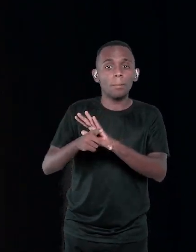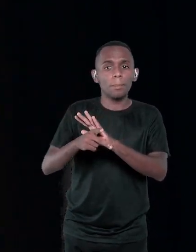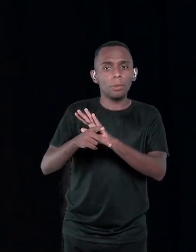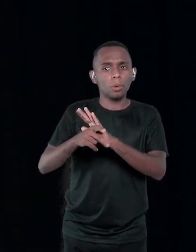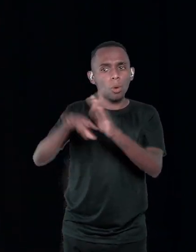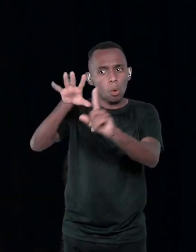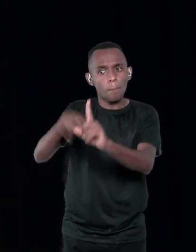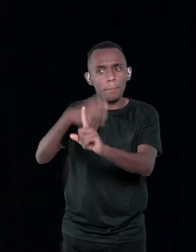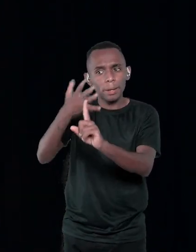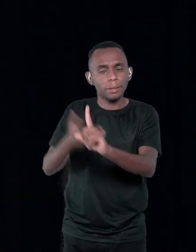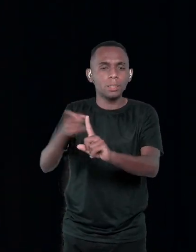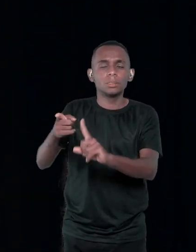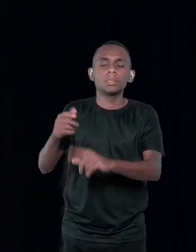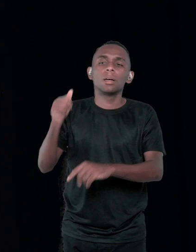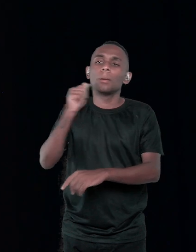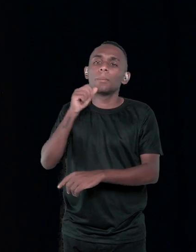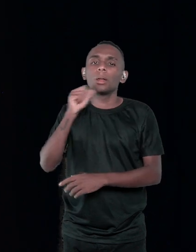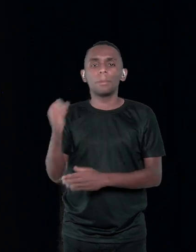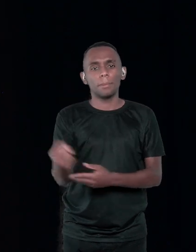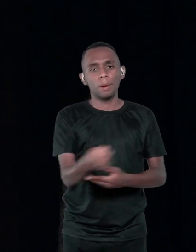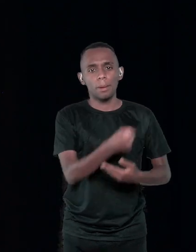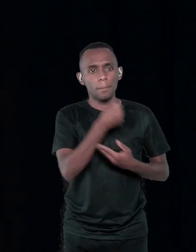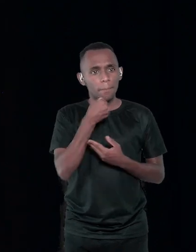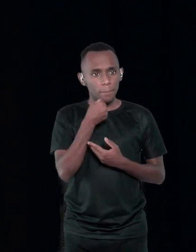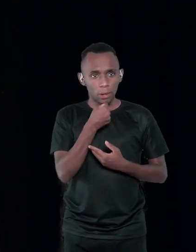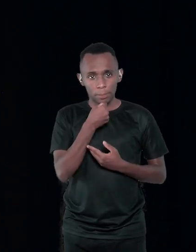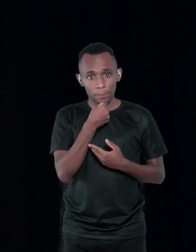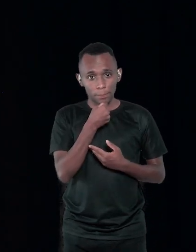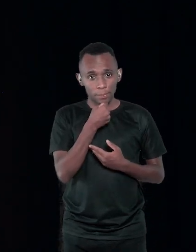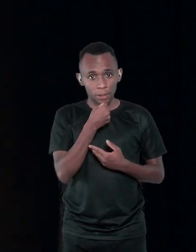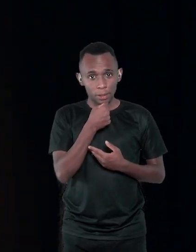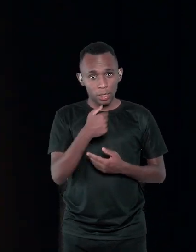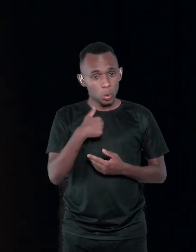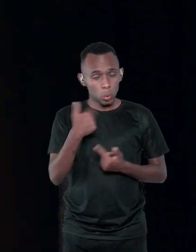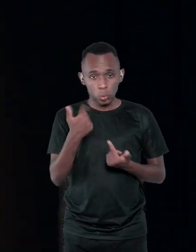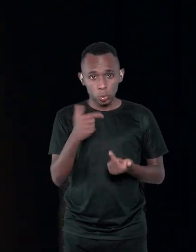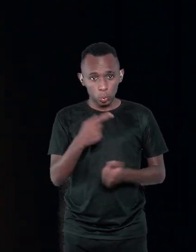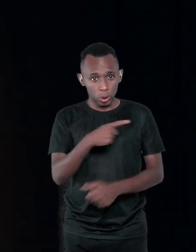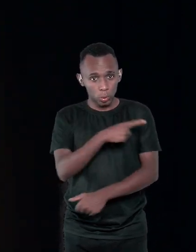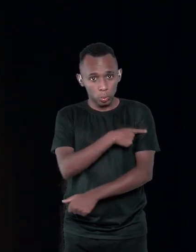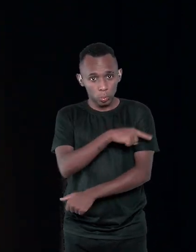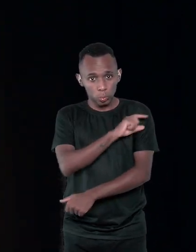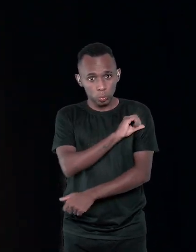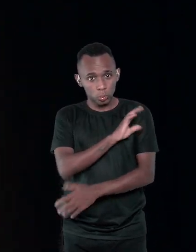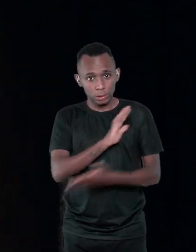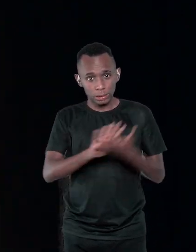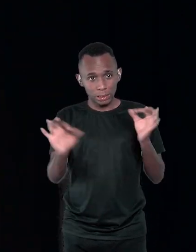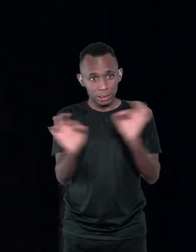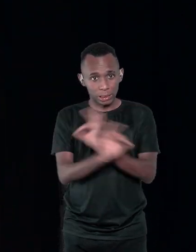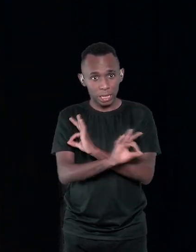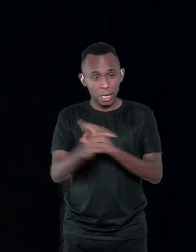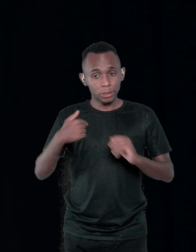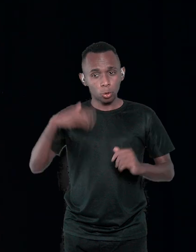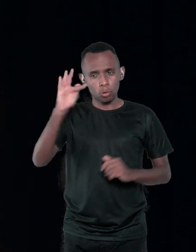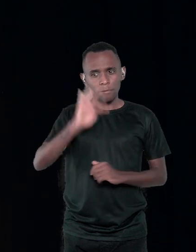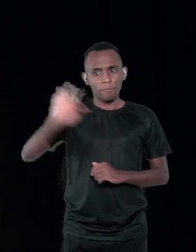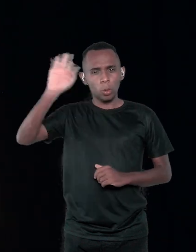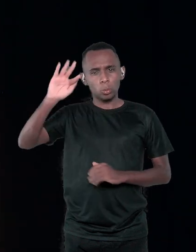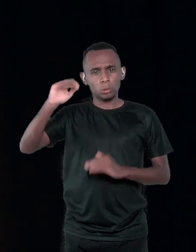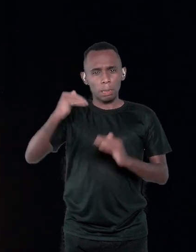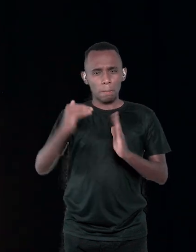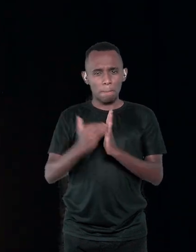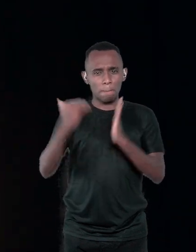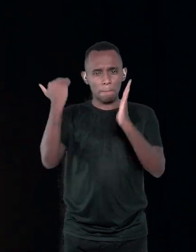E a Elza pega o microfone e fala, eu não tenho nem o primário completo. E eu estou numa dessas universidades mais respeitadas